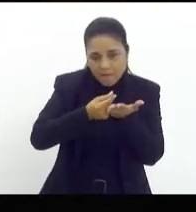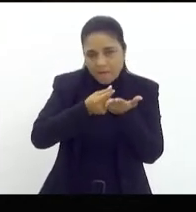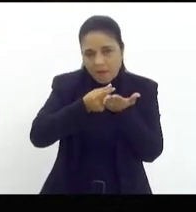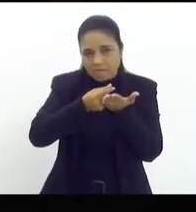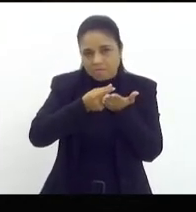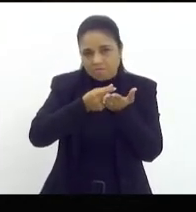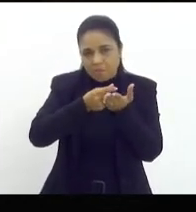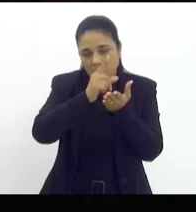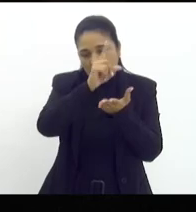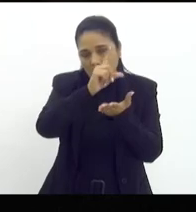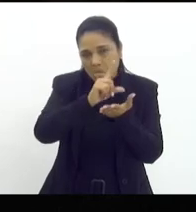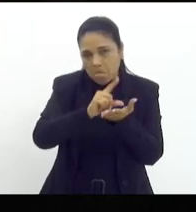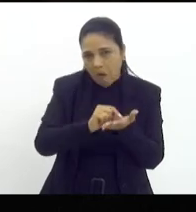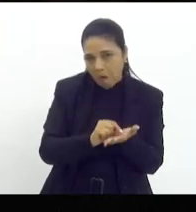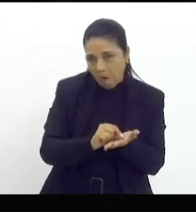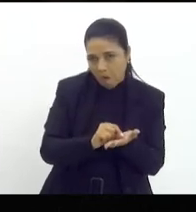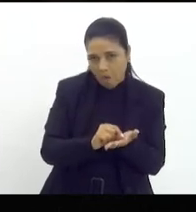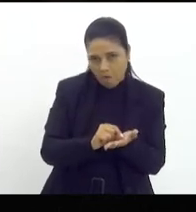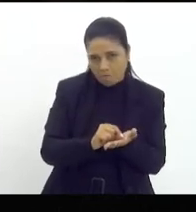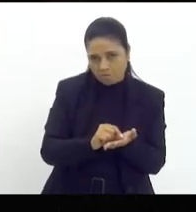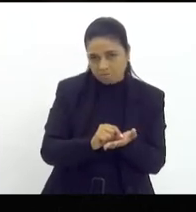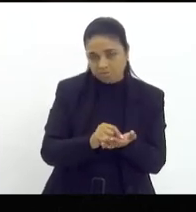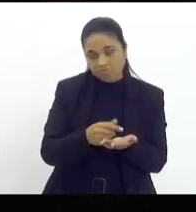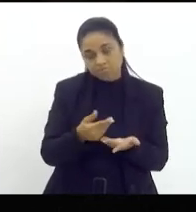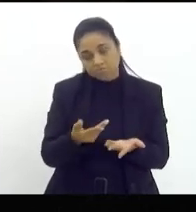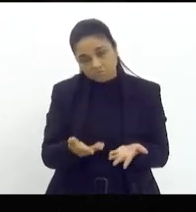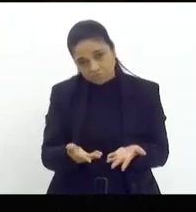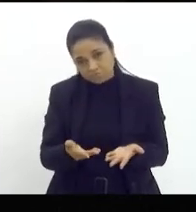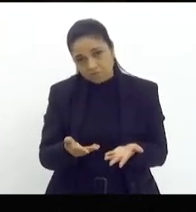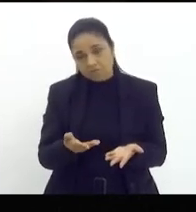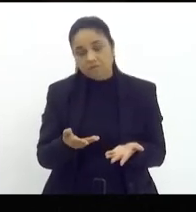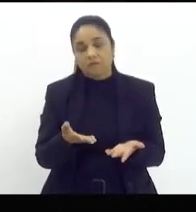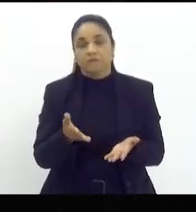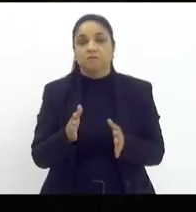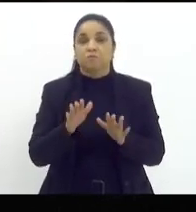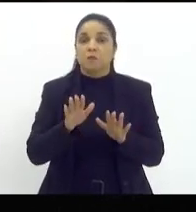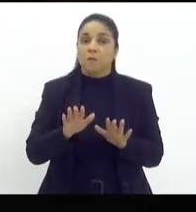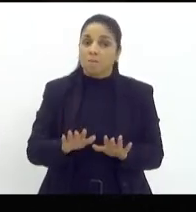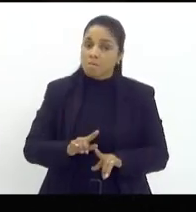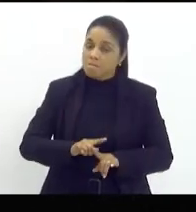queda mas ao mesmo tempo